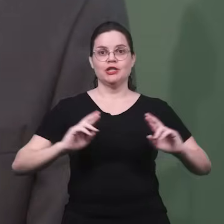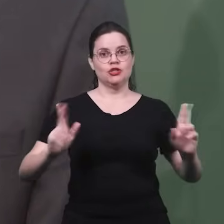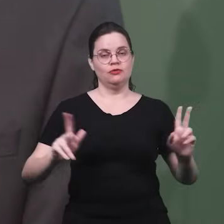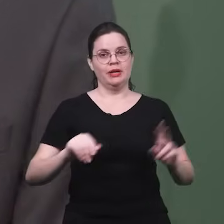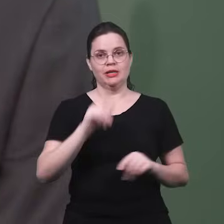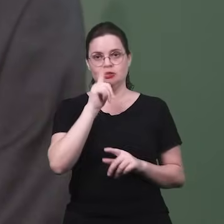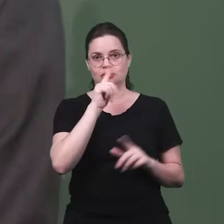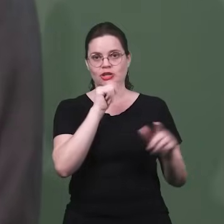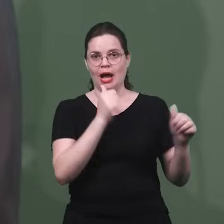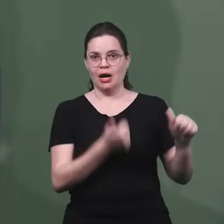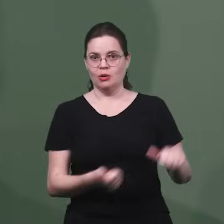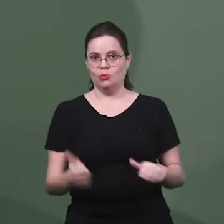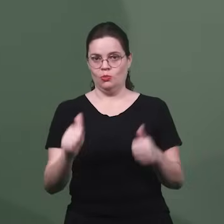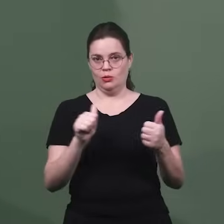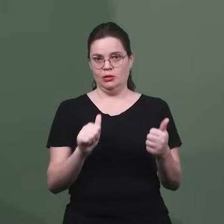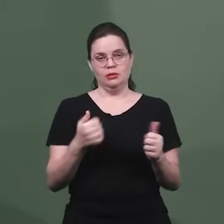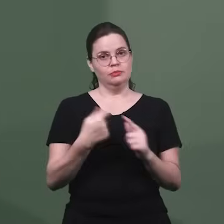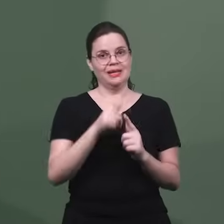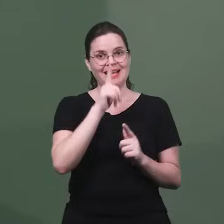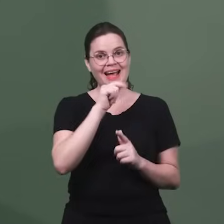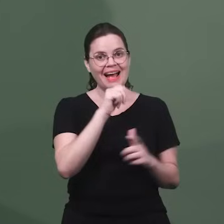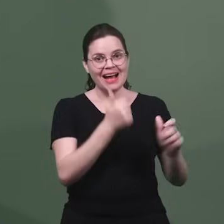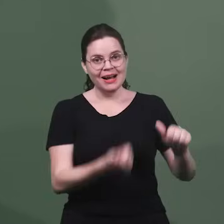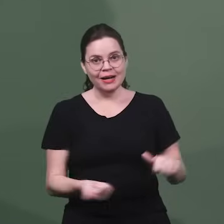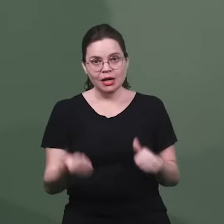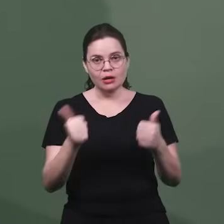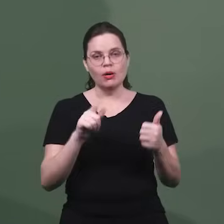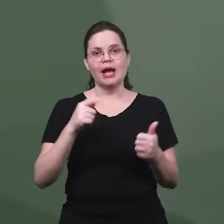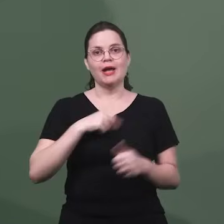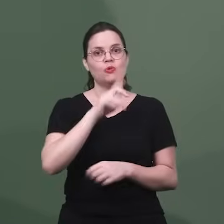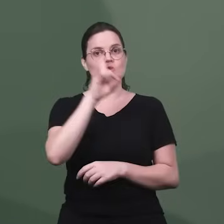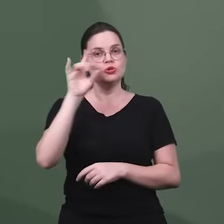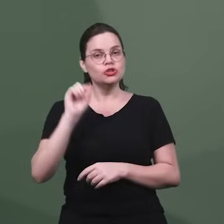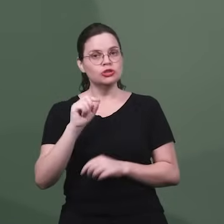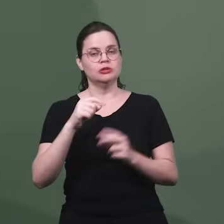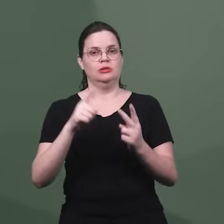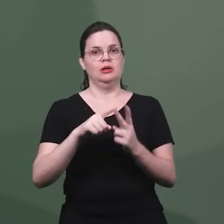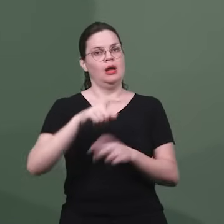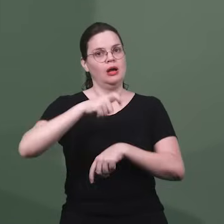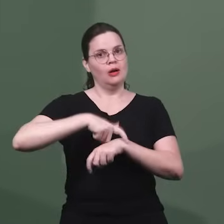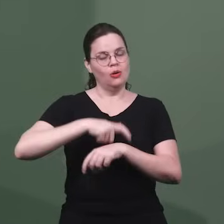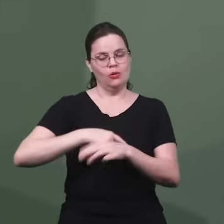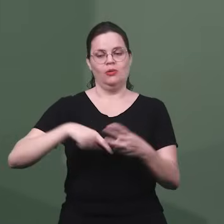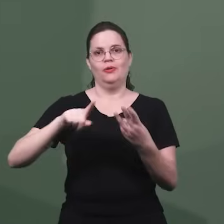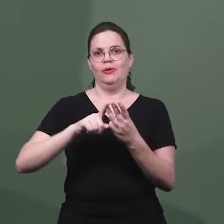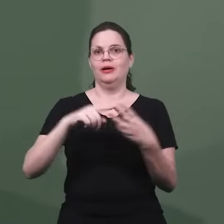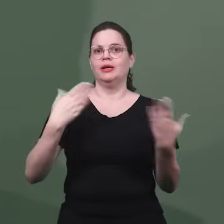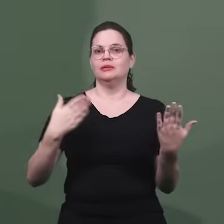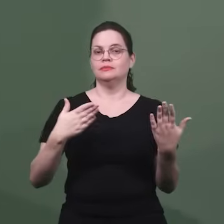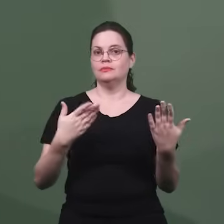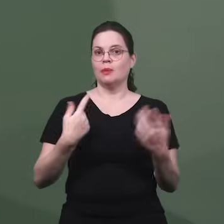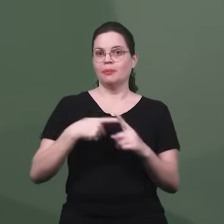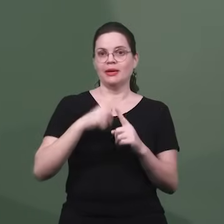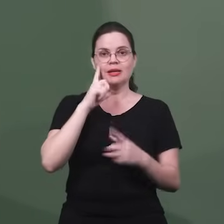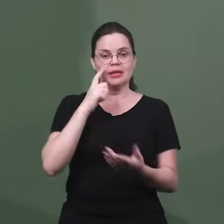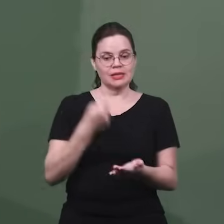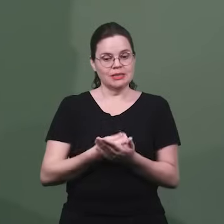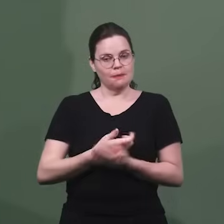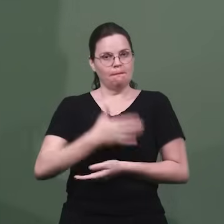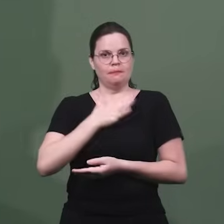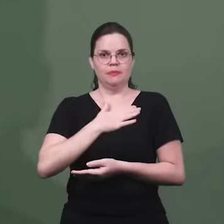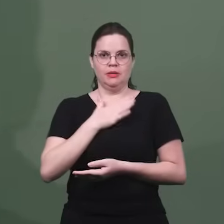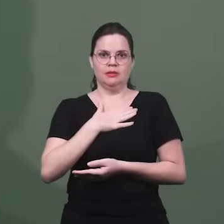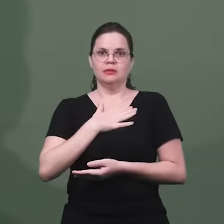nas águas, que vai ter um dia, um local, uma escolha. Porque o batismo nas águas, Gilberto, é uma decisão do homem.